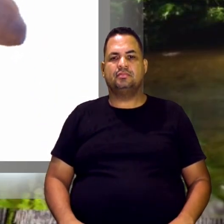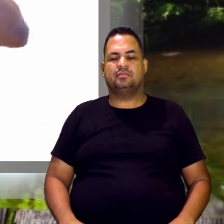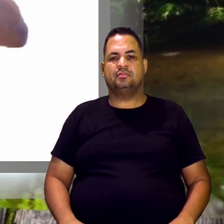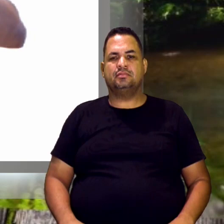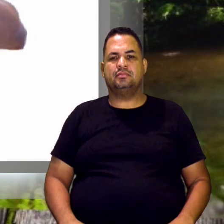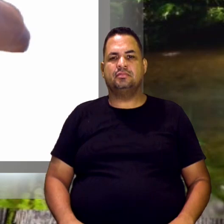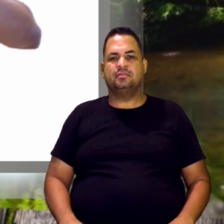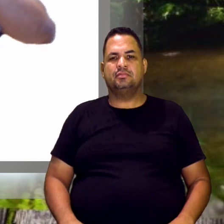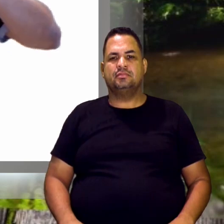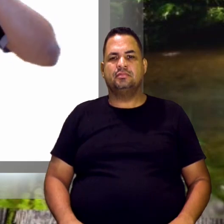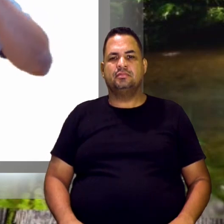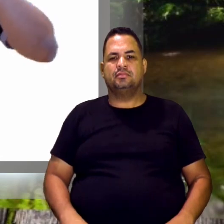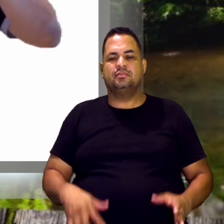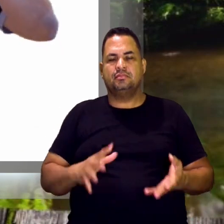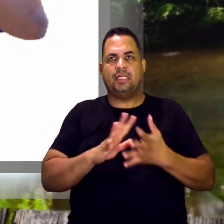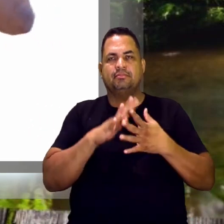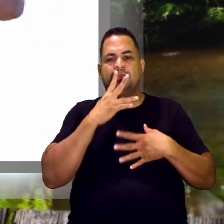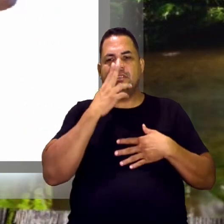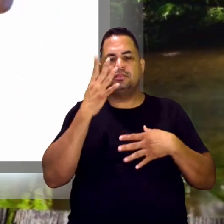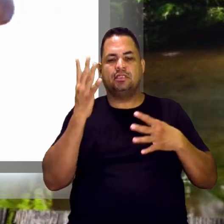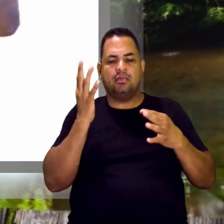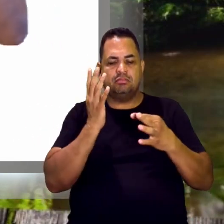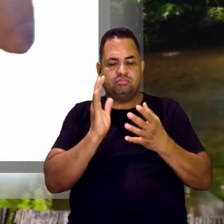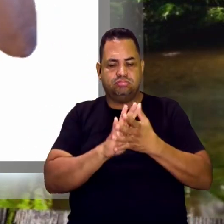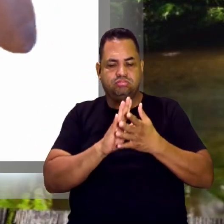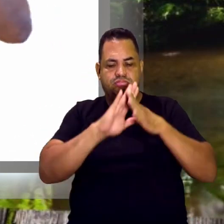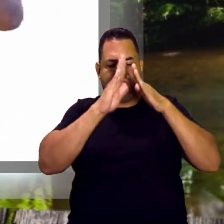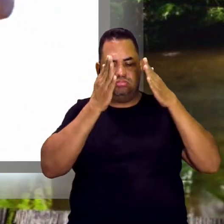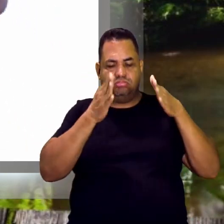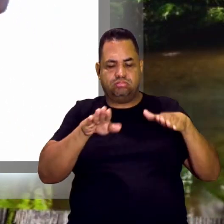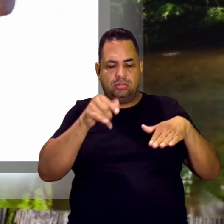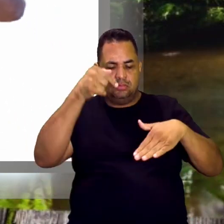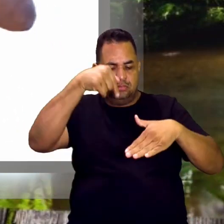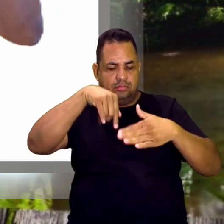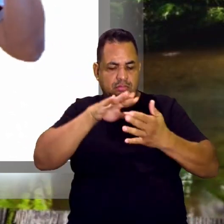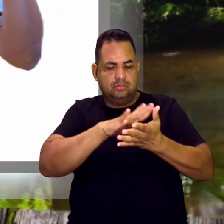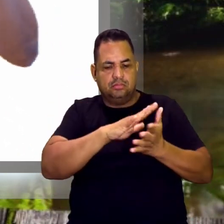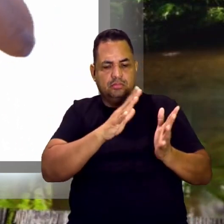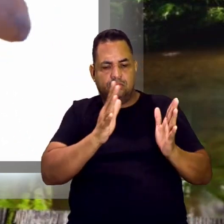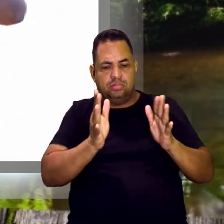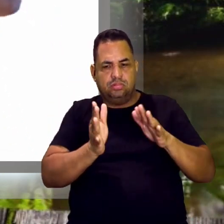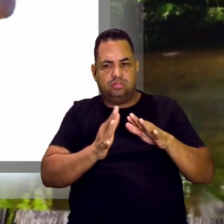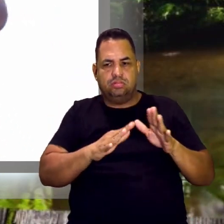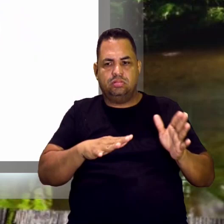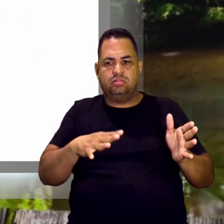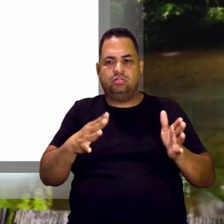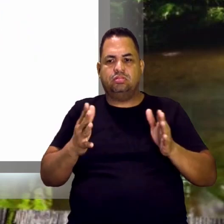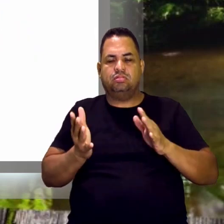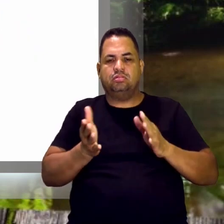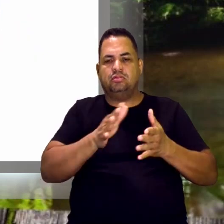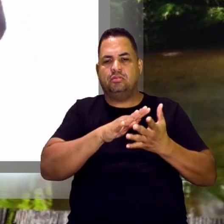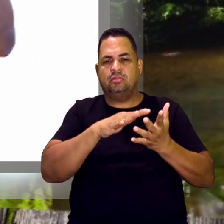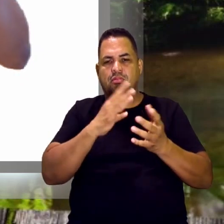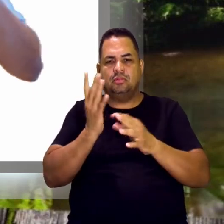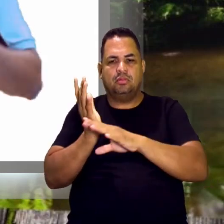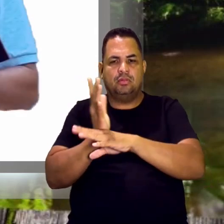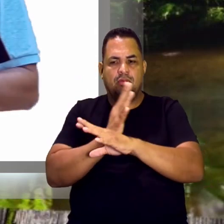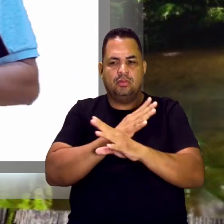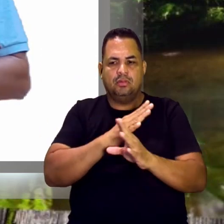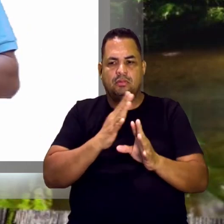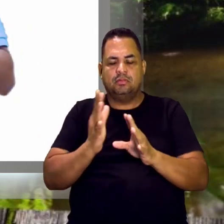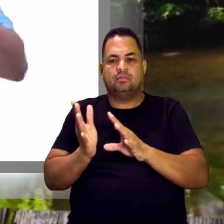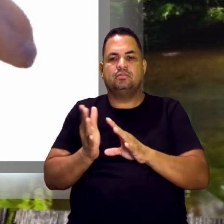tem aquelas algas que ficam assim no fundo do mar, que elas ficam, conforme o balanço das águas, elas ficam ali se